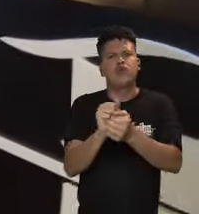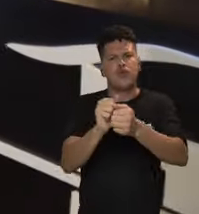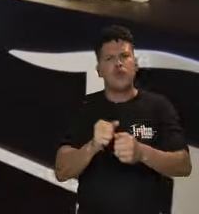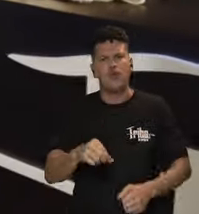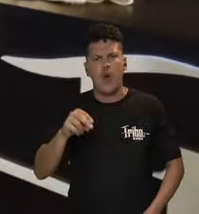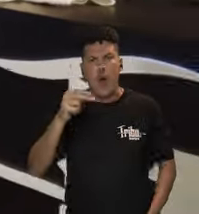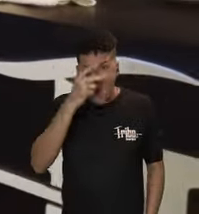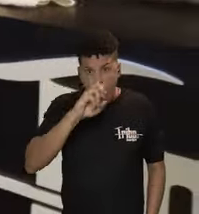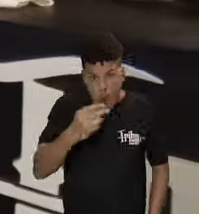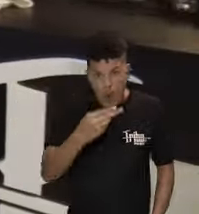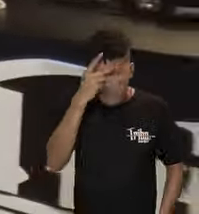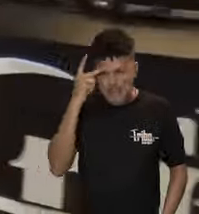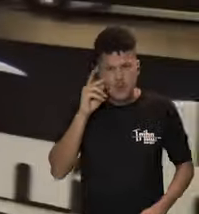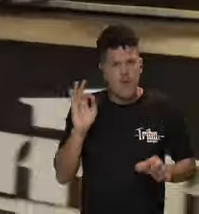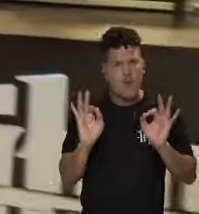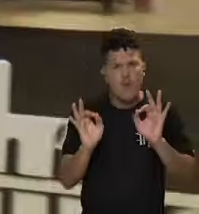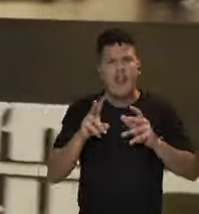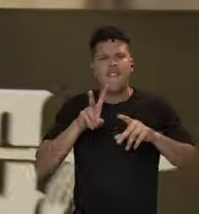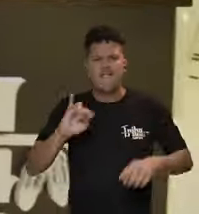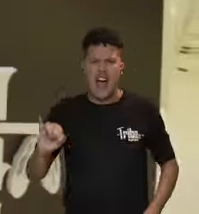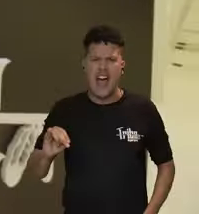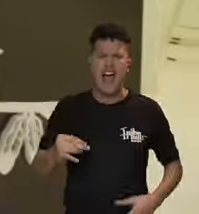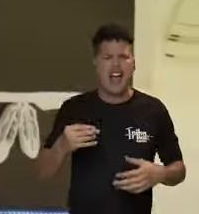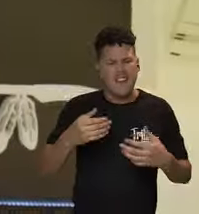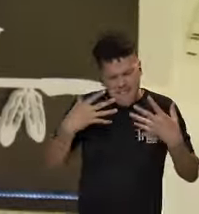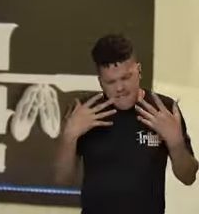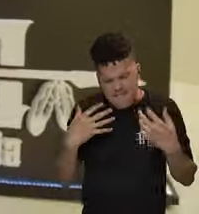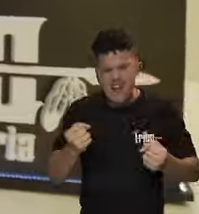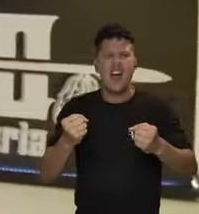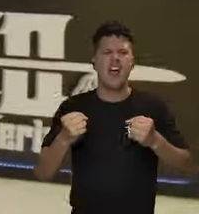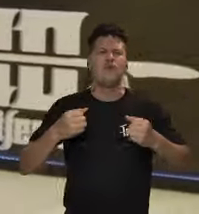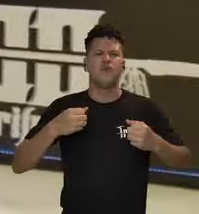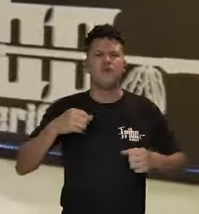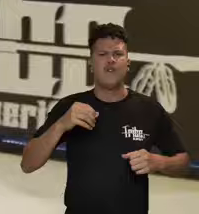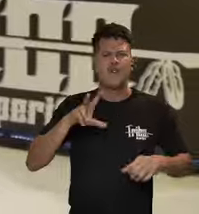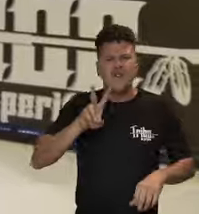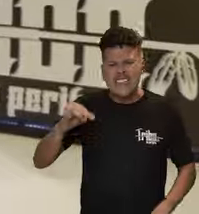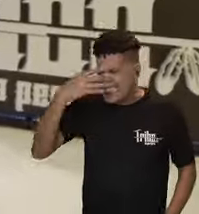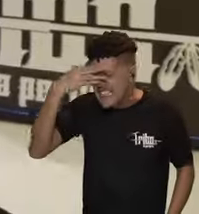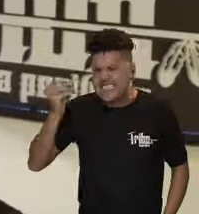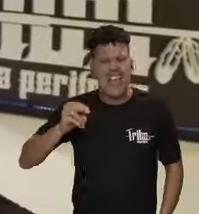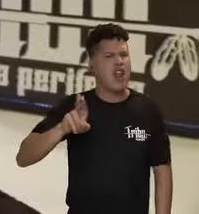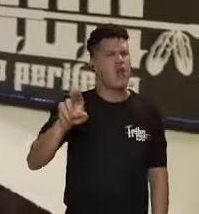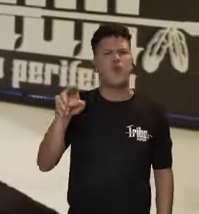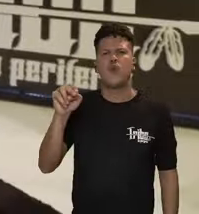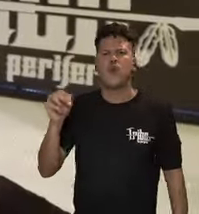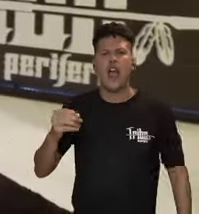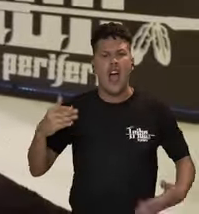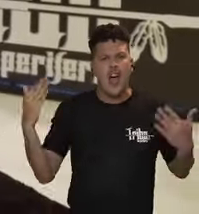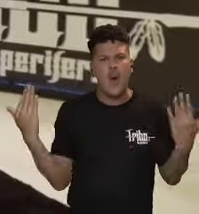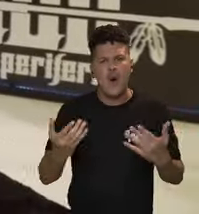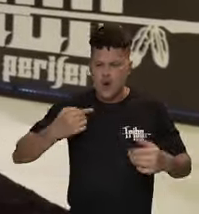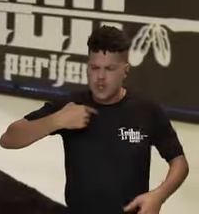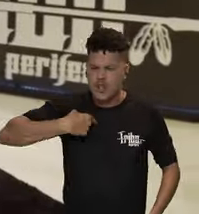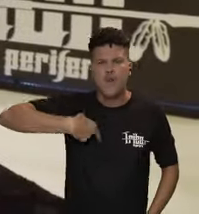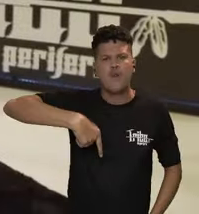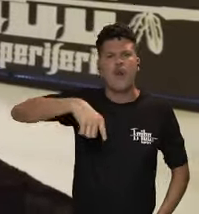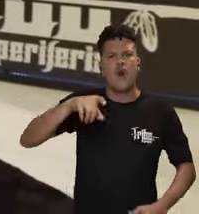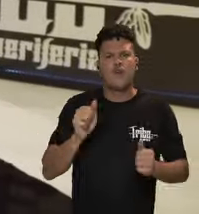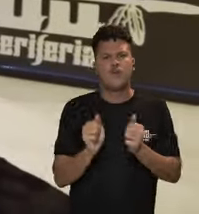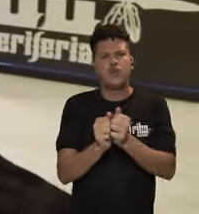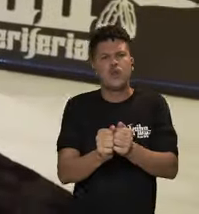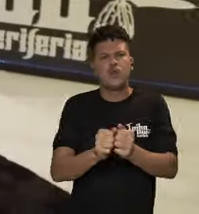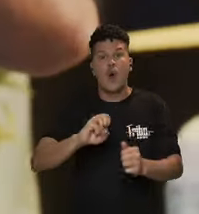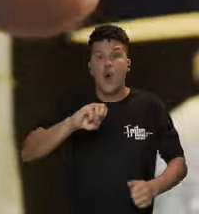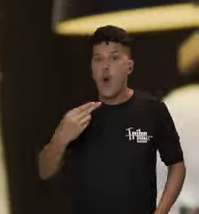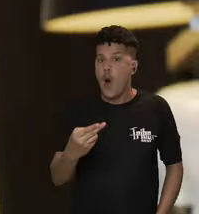nunca vai. Tudo vai ficar bem, pra esquecer nunca mais. Hoje eu vou curtir, ou